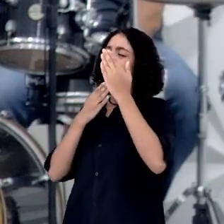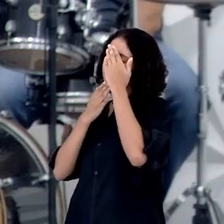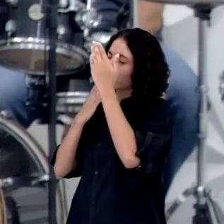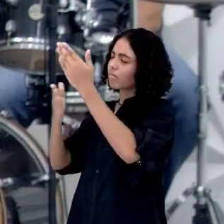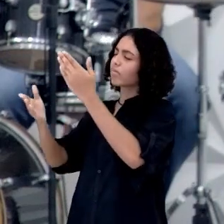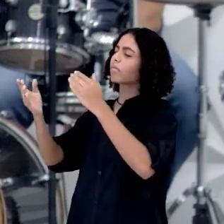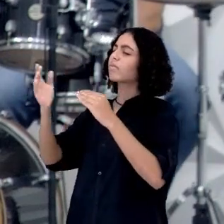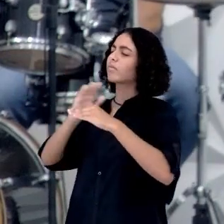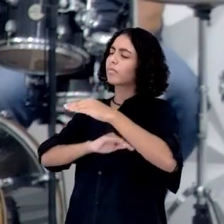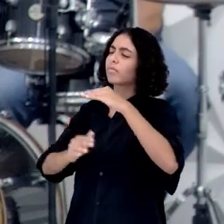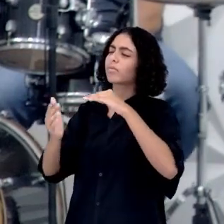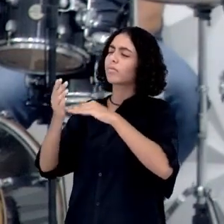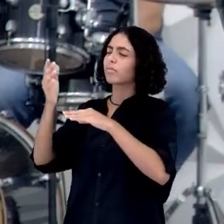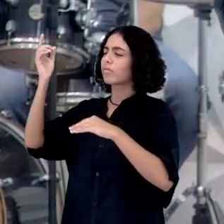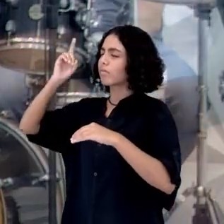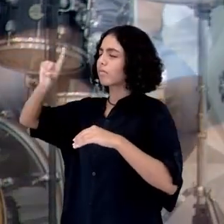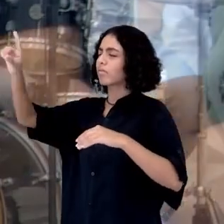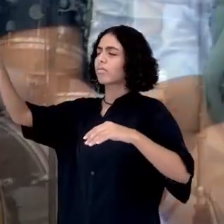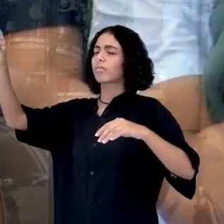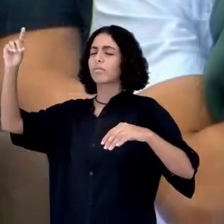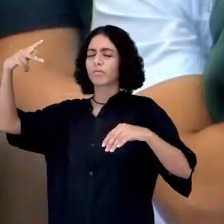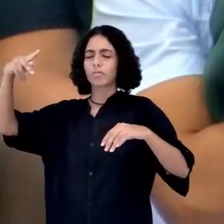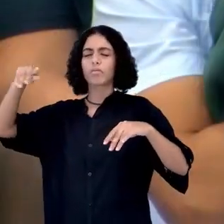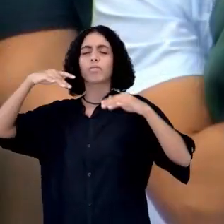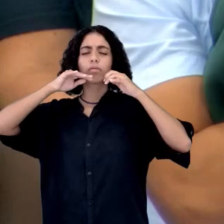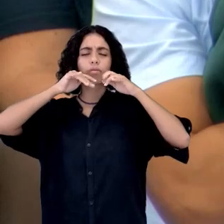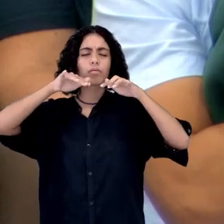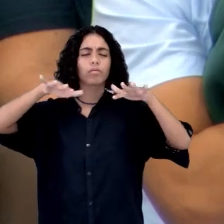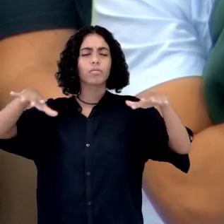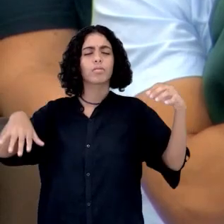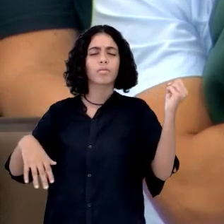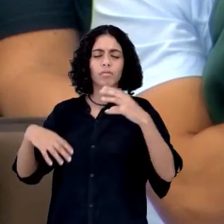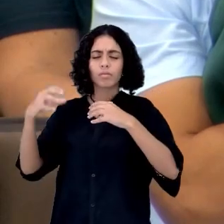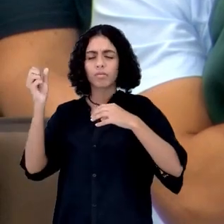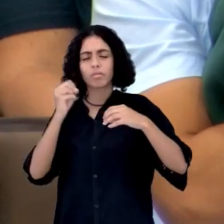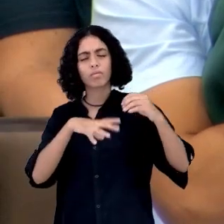se renovam em nós na manhã de hoje.